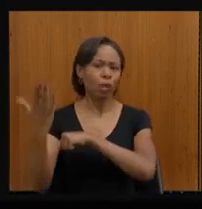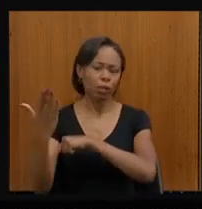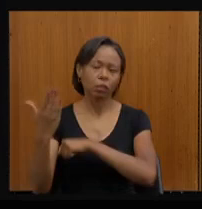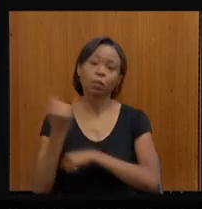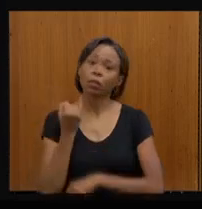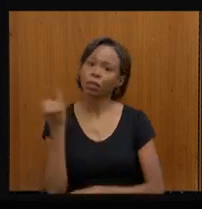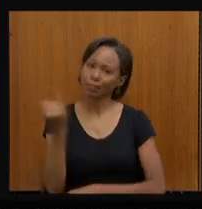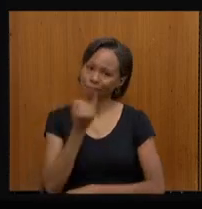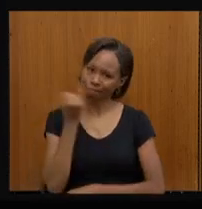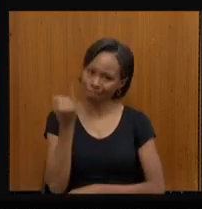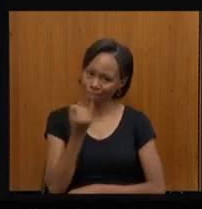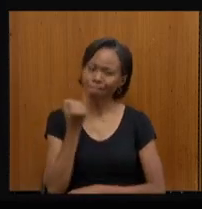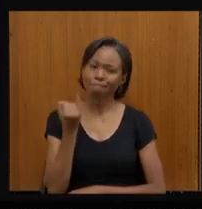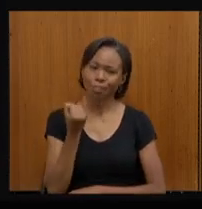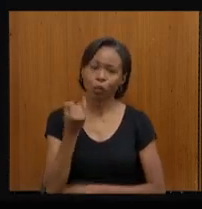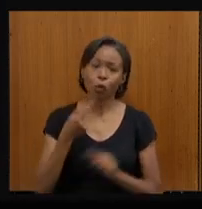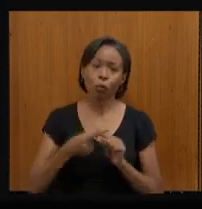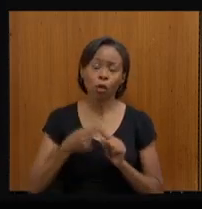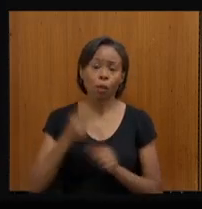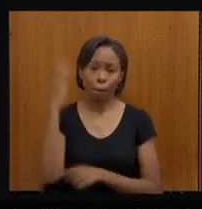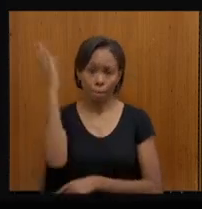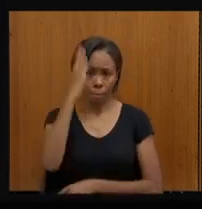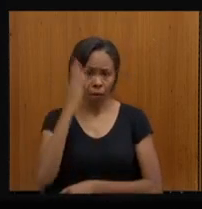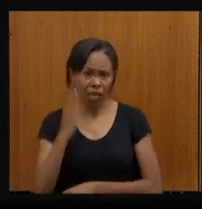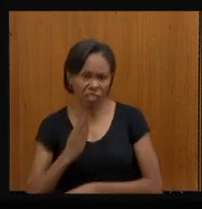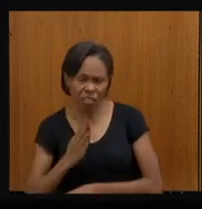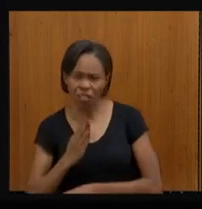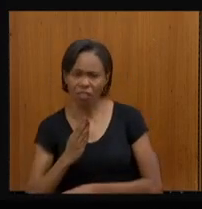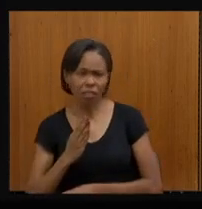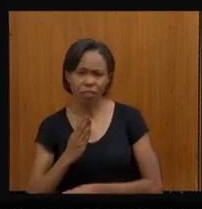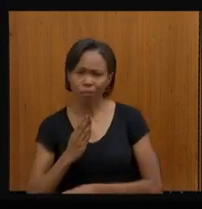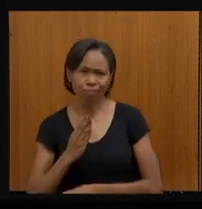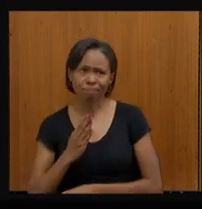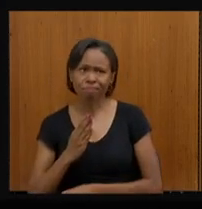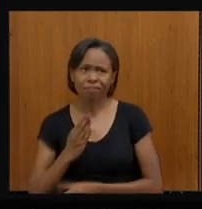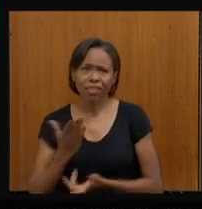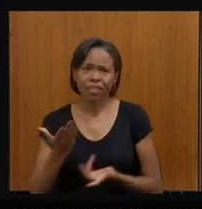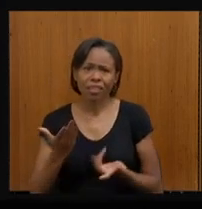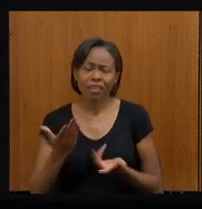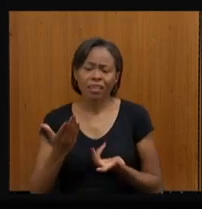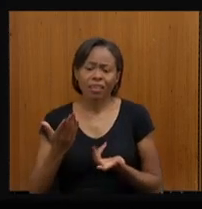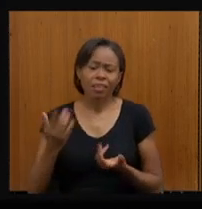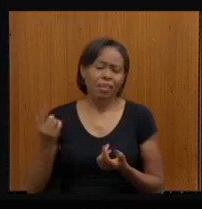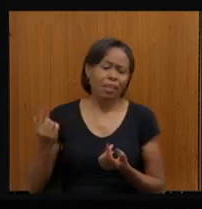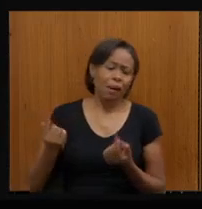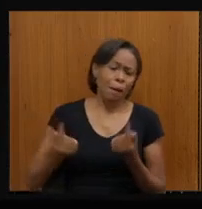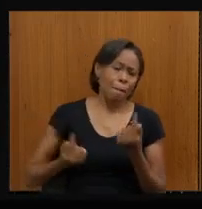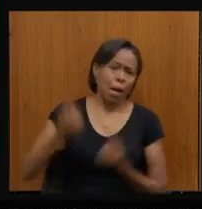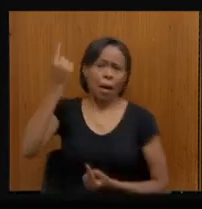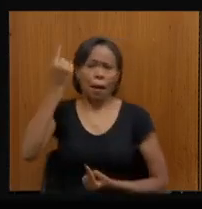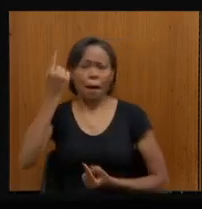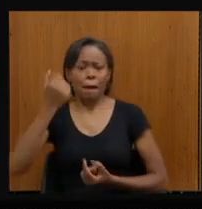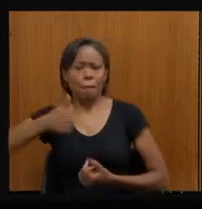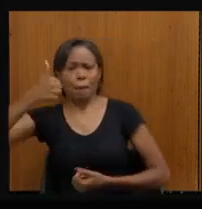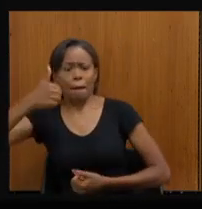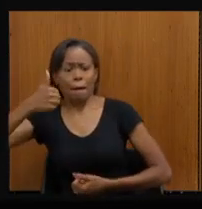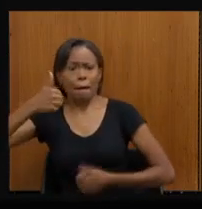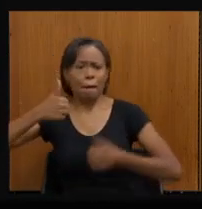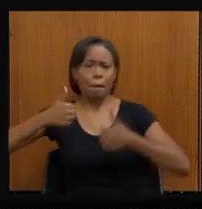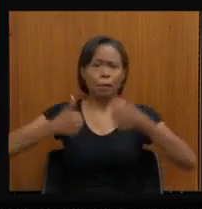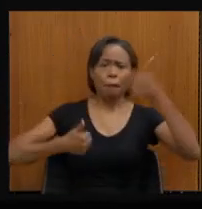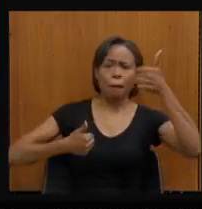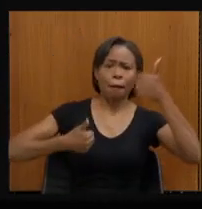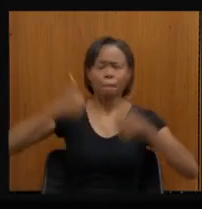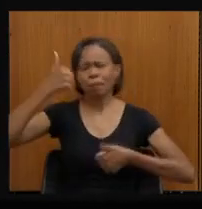tem que deixar muito claro aqui o Brasil não tá atrás da corrida não tem muitos países que estão muito na frente tá todo mundo meio que aprendendo os